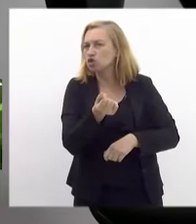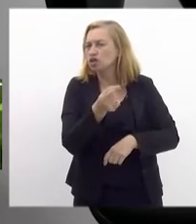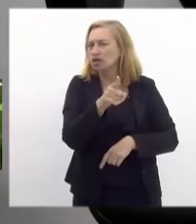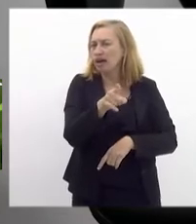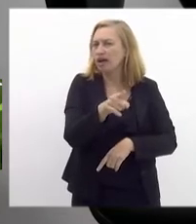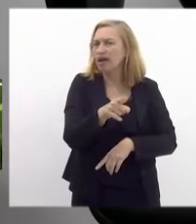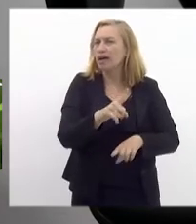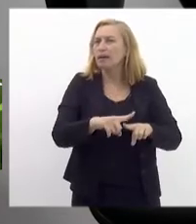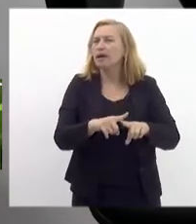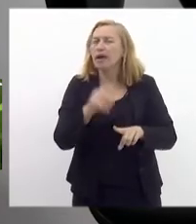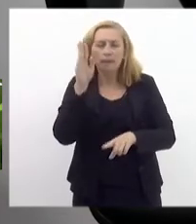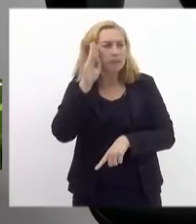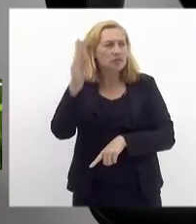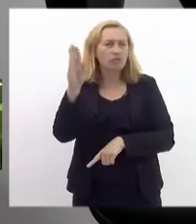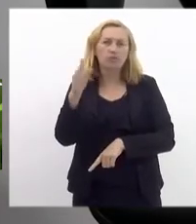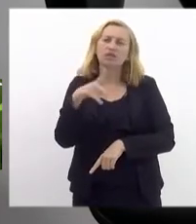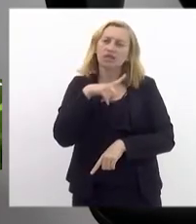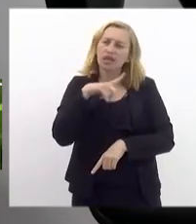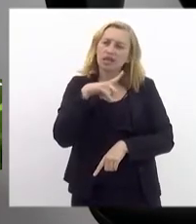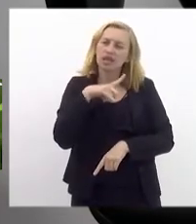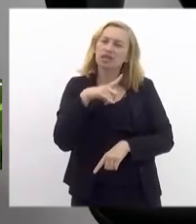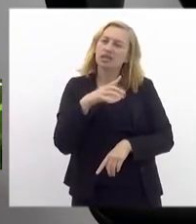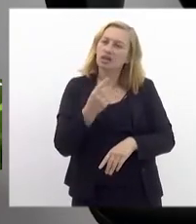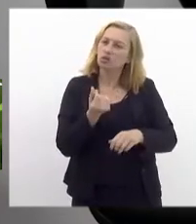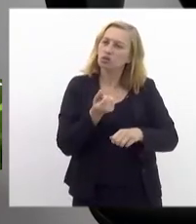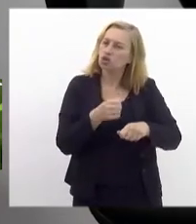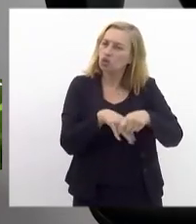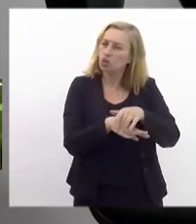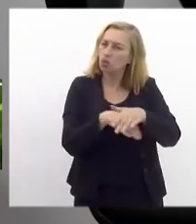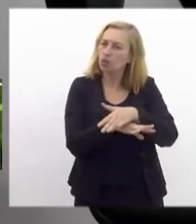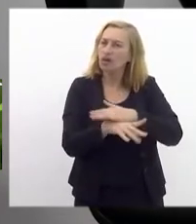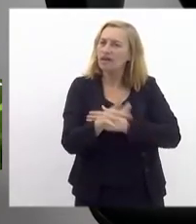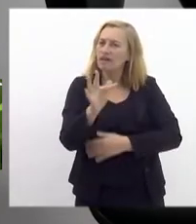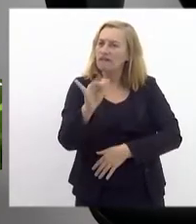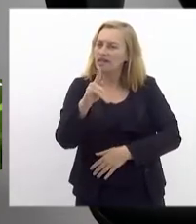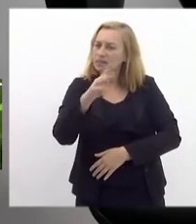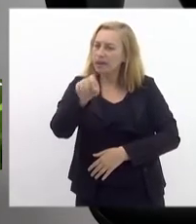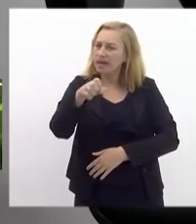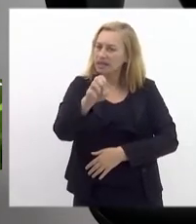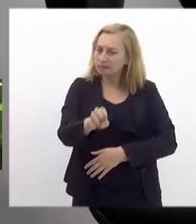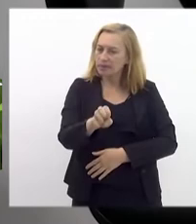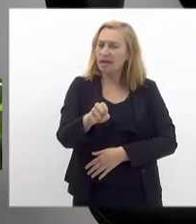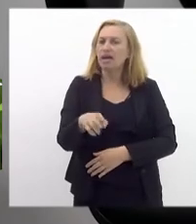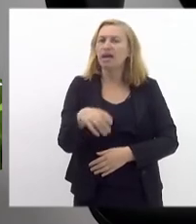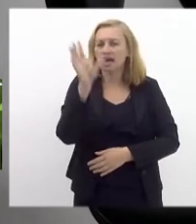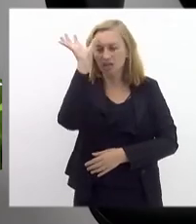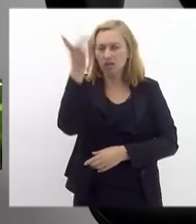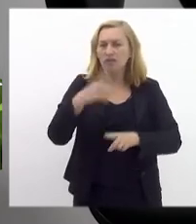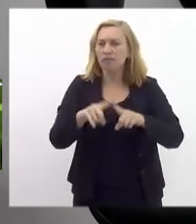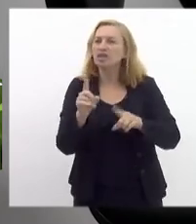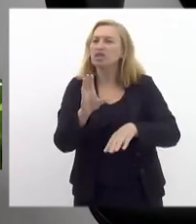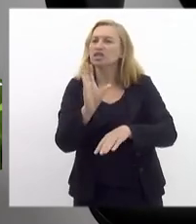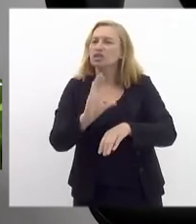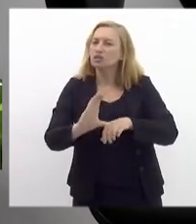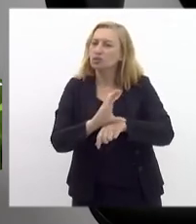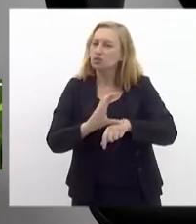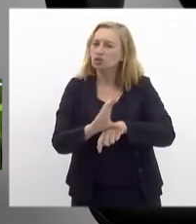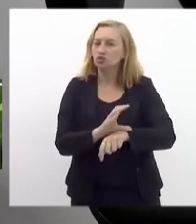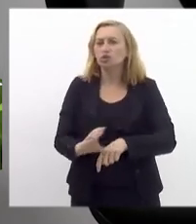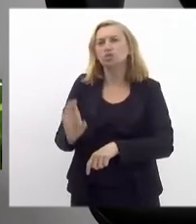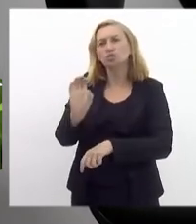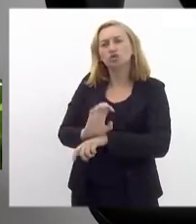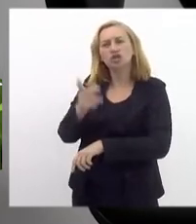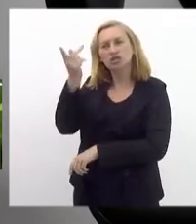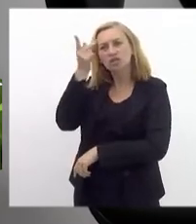ter um fundo financeiro. A FAPESP resolve isso. Já na Constituição do Estado de São Paulo e na lei